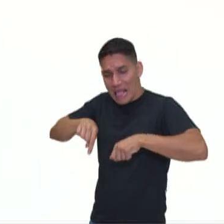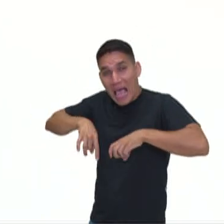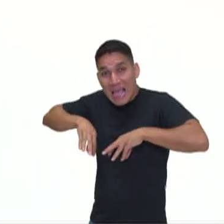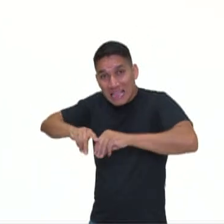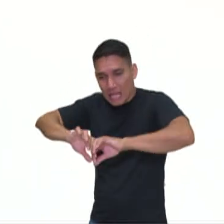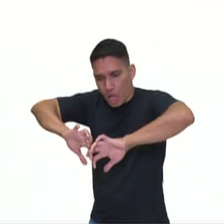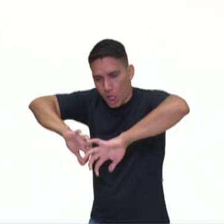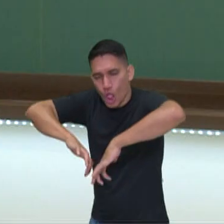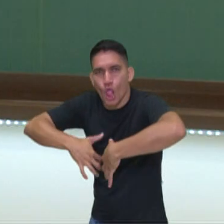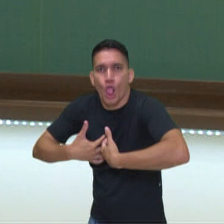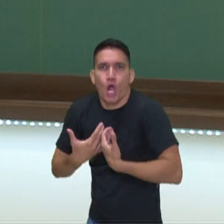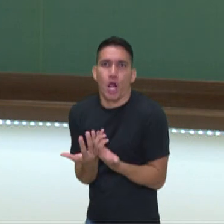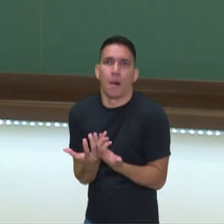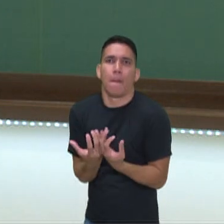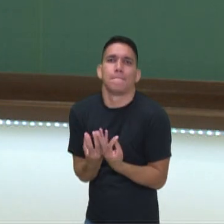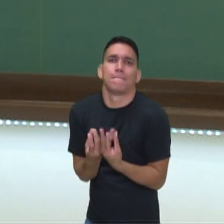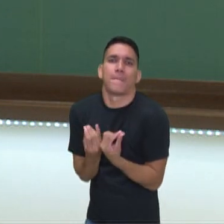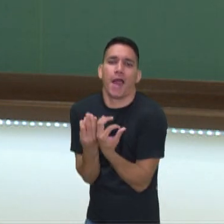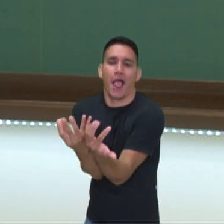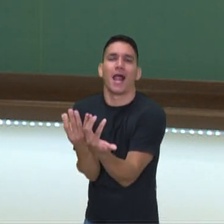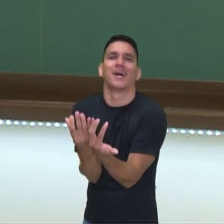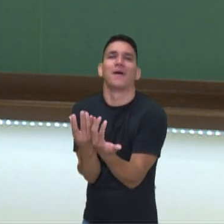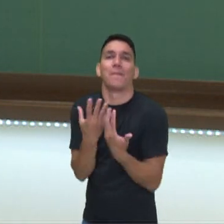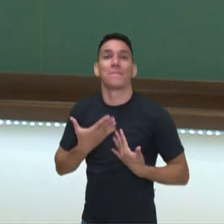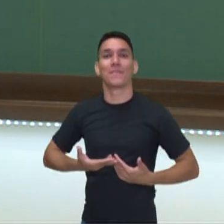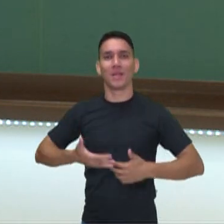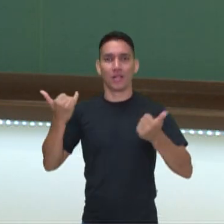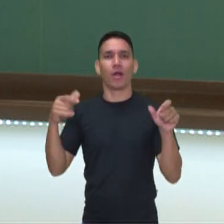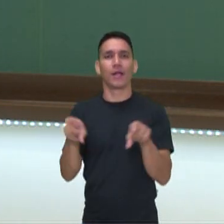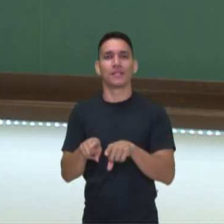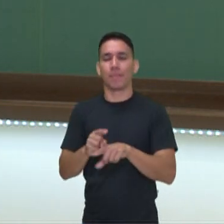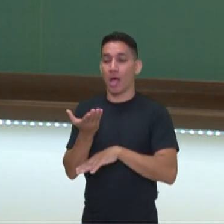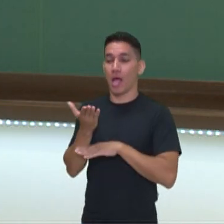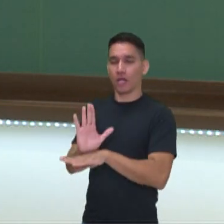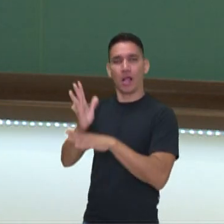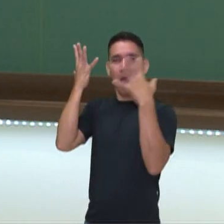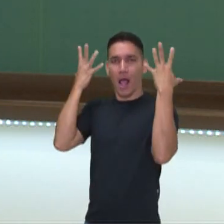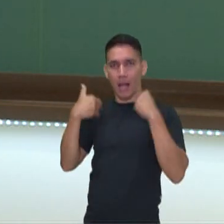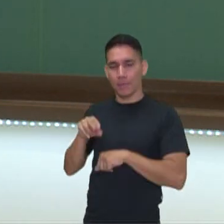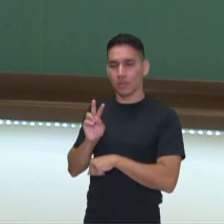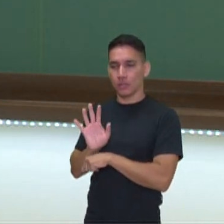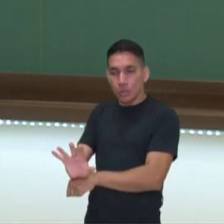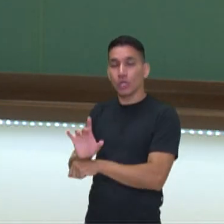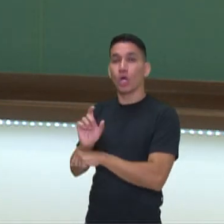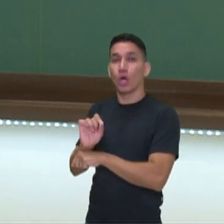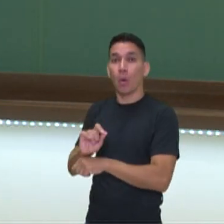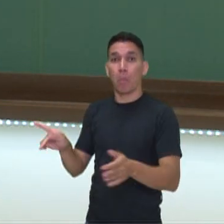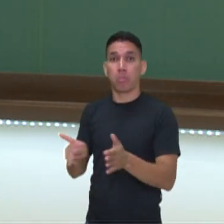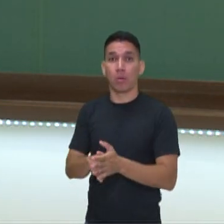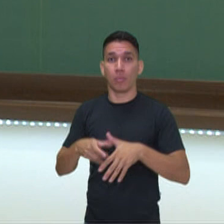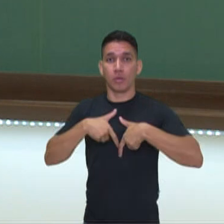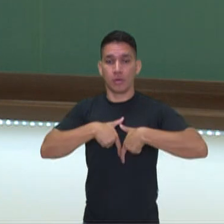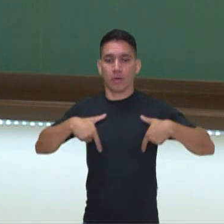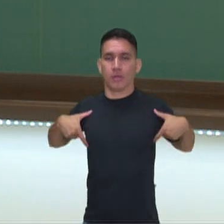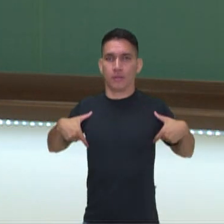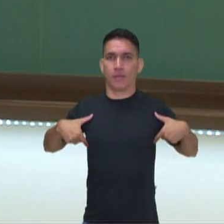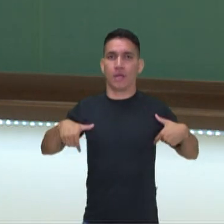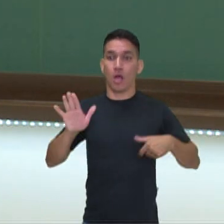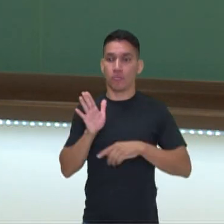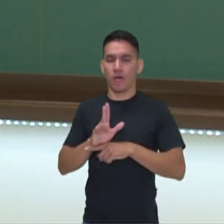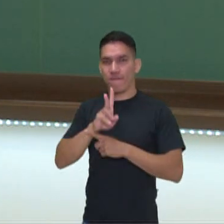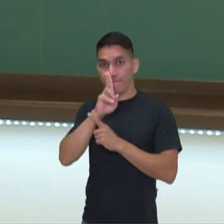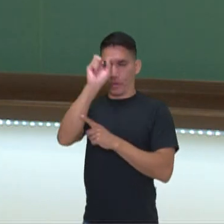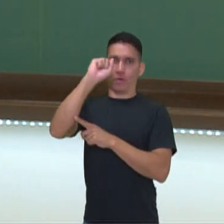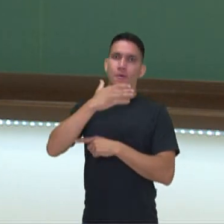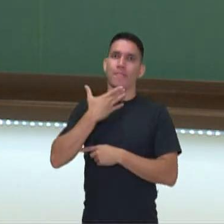mais profundidade, com mais qualidade, e animais que puxavam essa charrua agora pelo peito, com mais força,